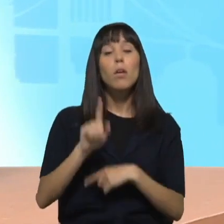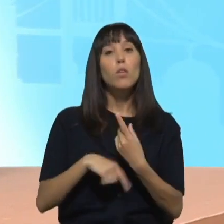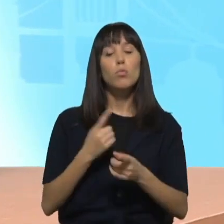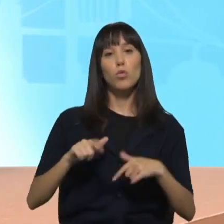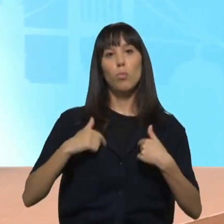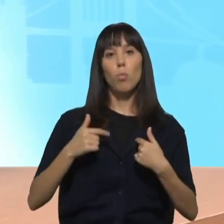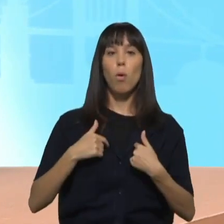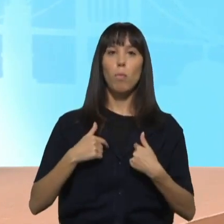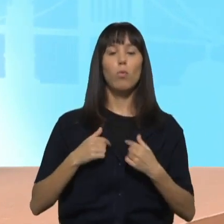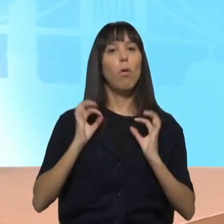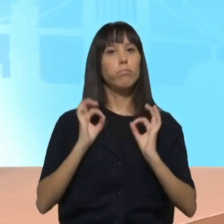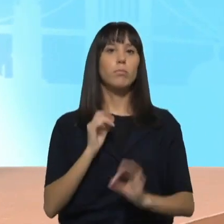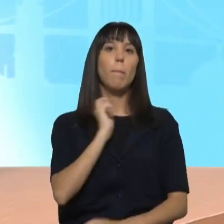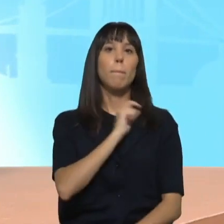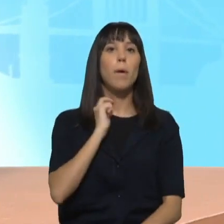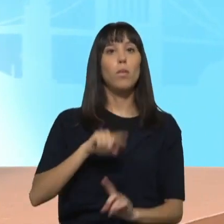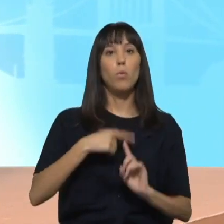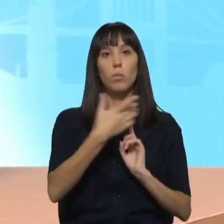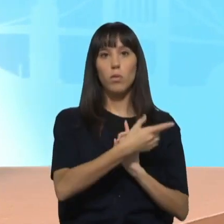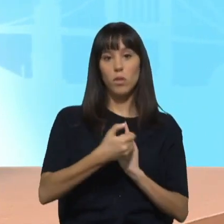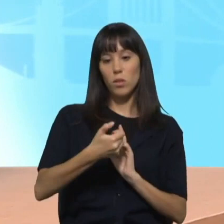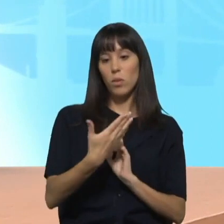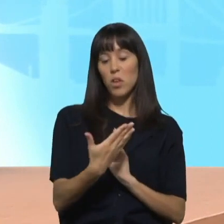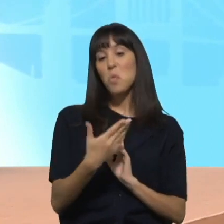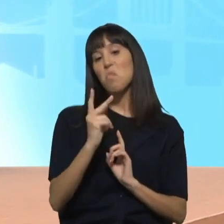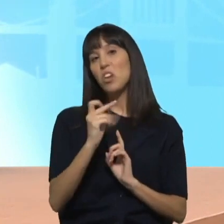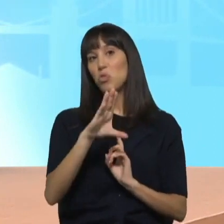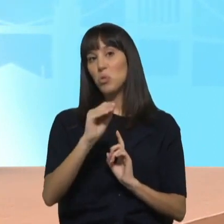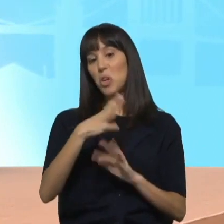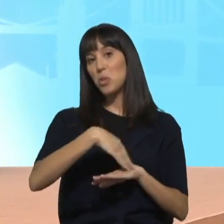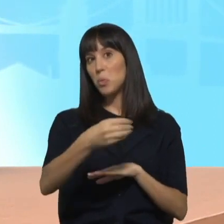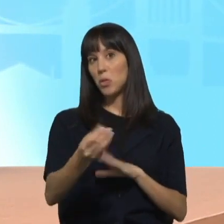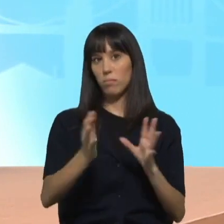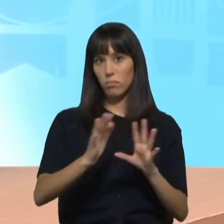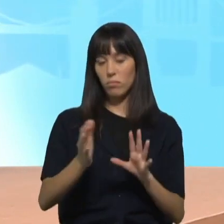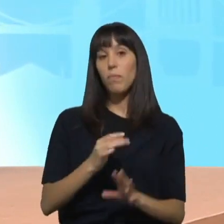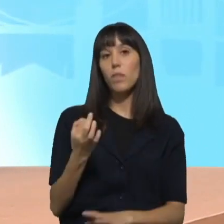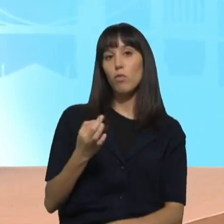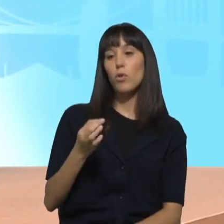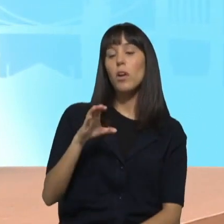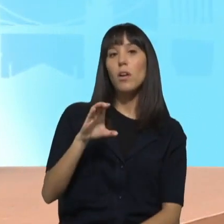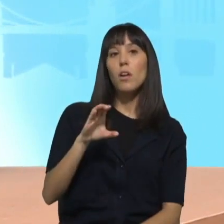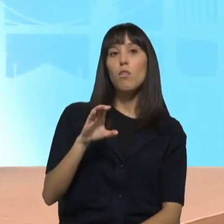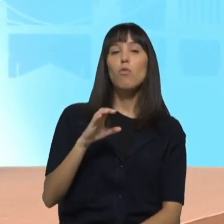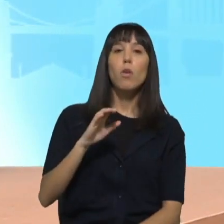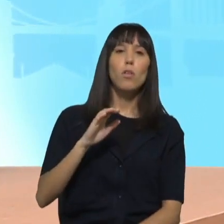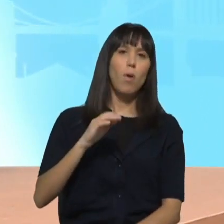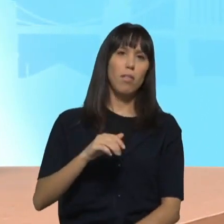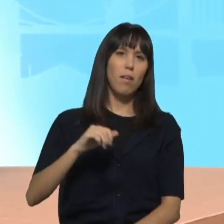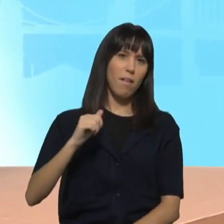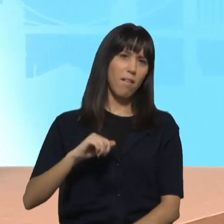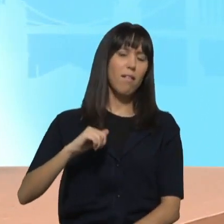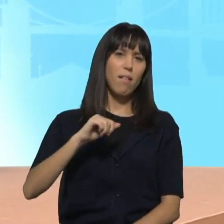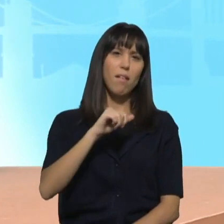ordenado em 51, e passado 10 anos, mais ou menos, o cardeal Frings, que era arcebispo de Colónia, pede-lhe